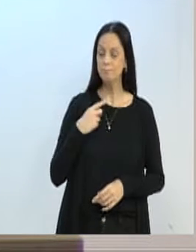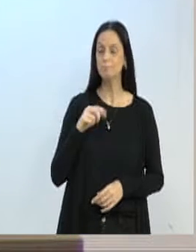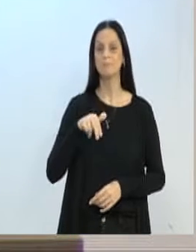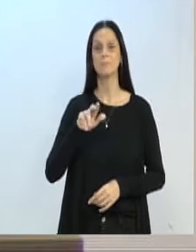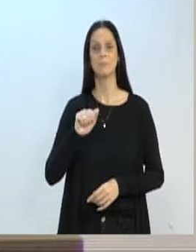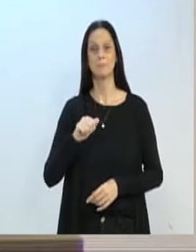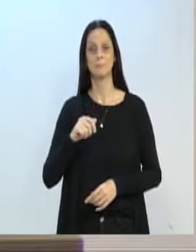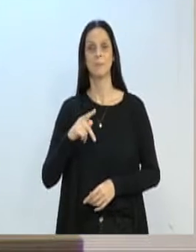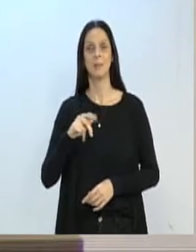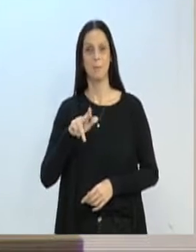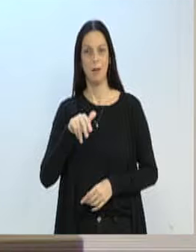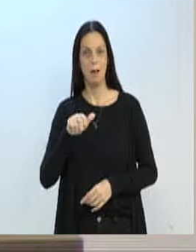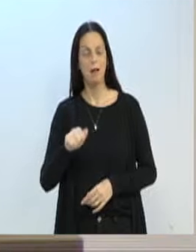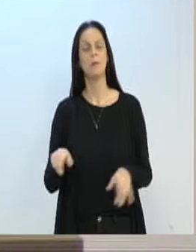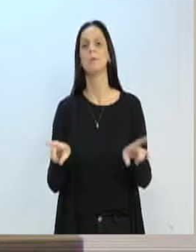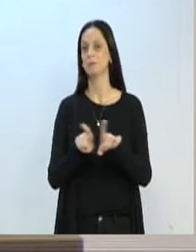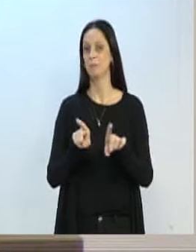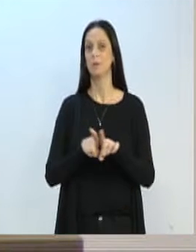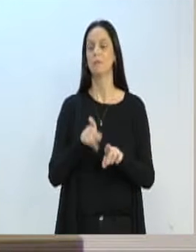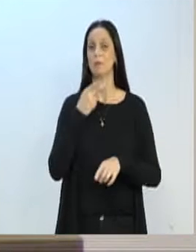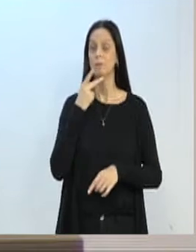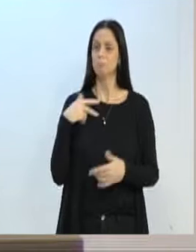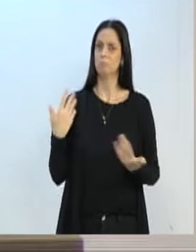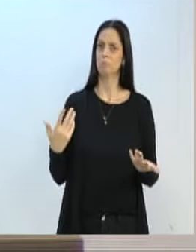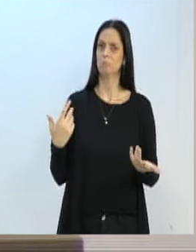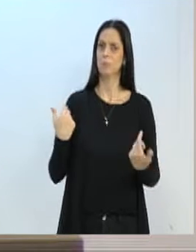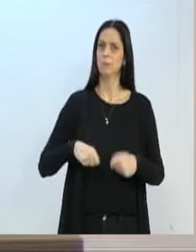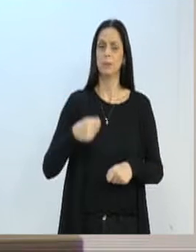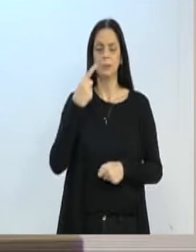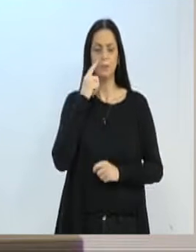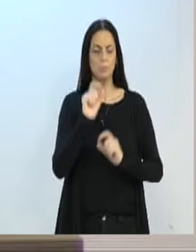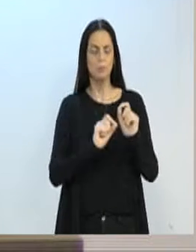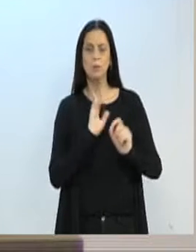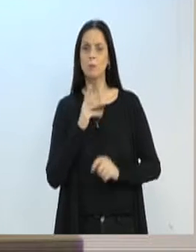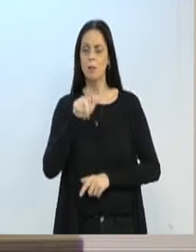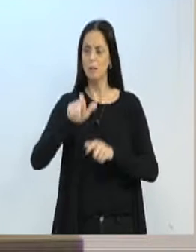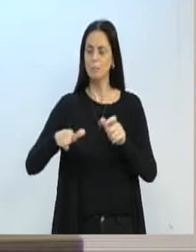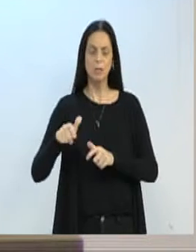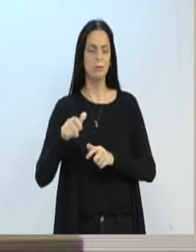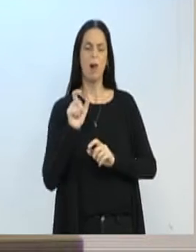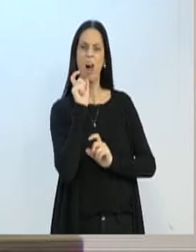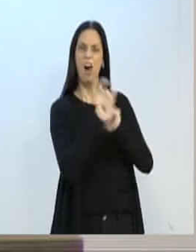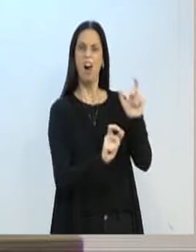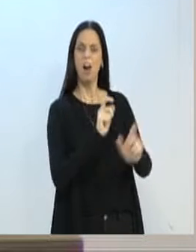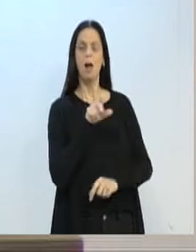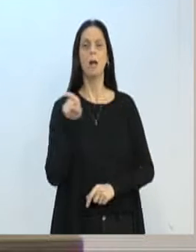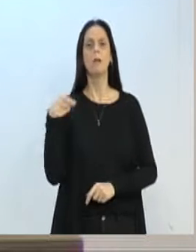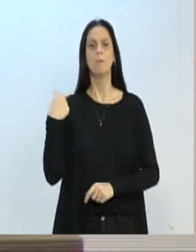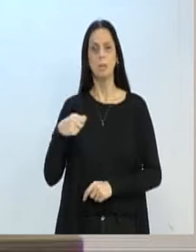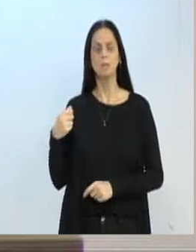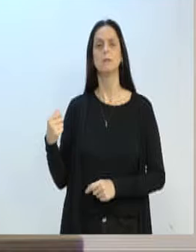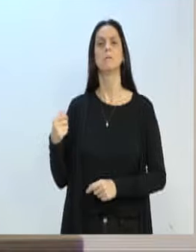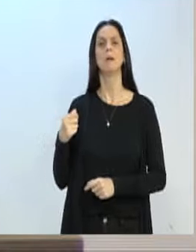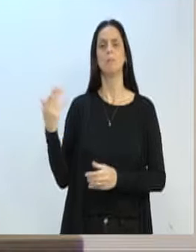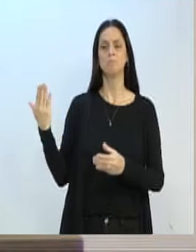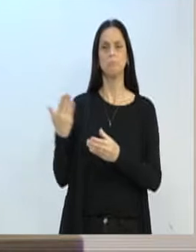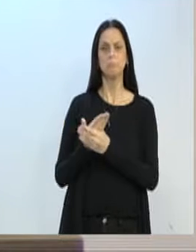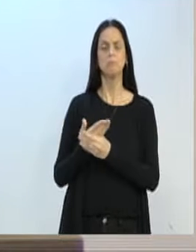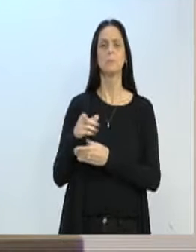outras, onde precisa ser apurados os ataques feitos às pessoas que praticaram e levadas a responder judicialmente. Repito, é